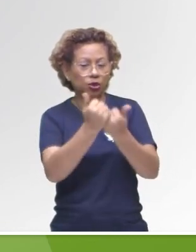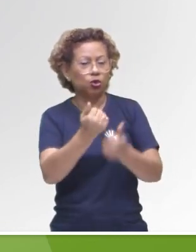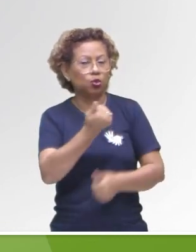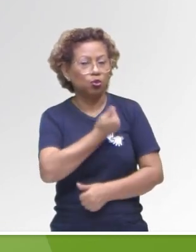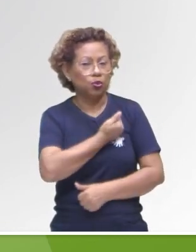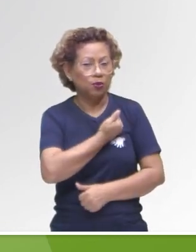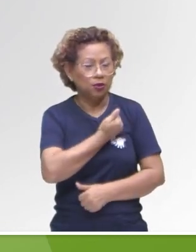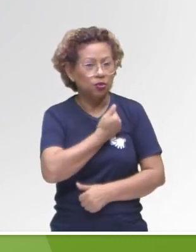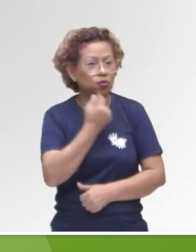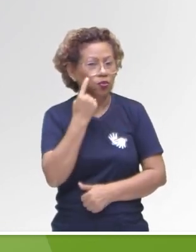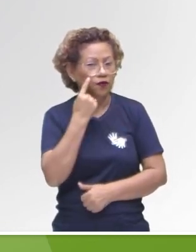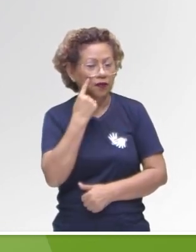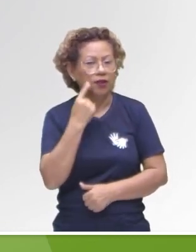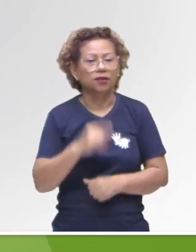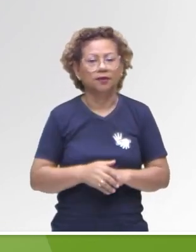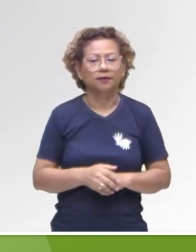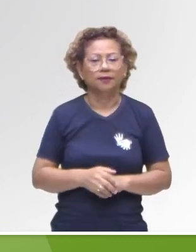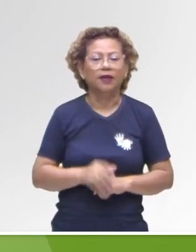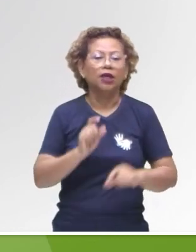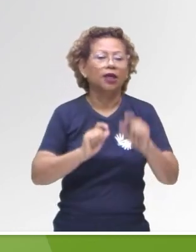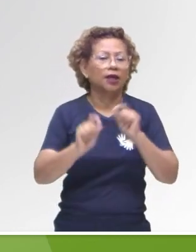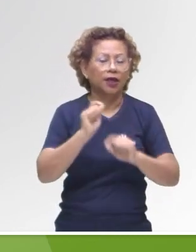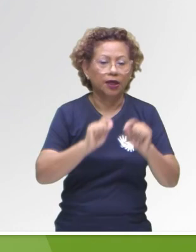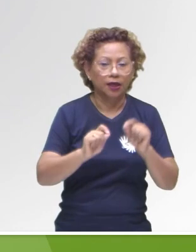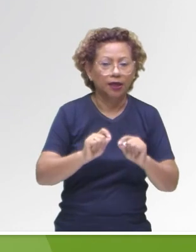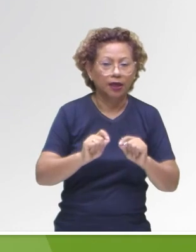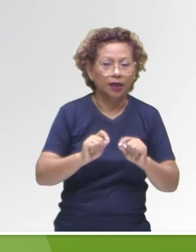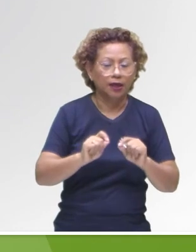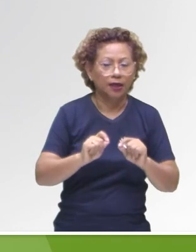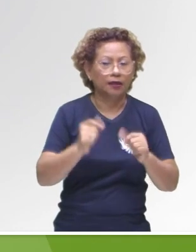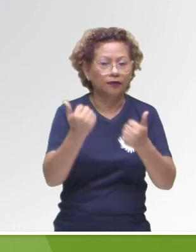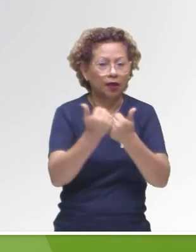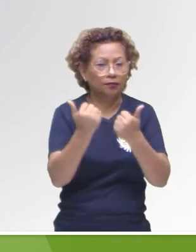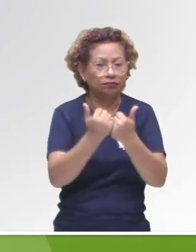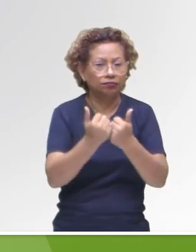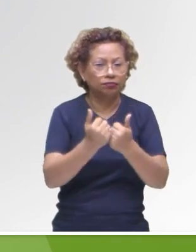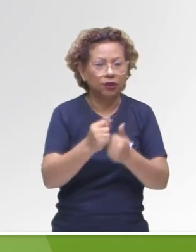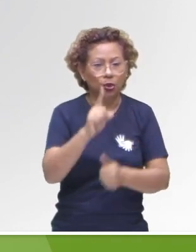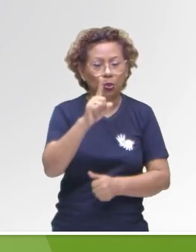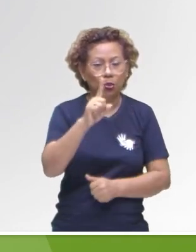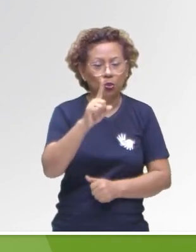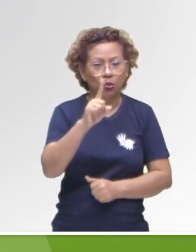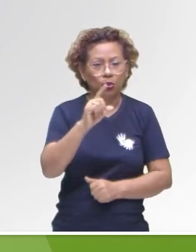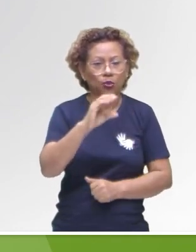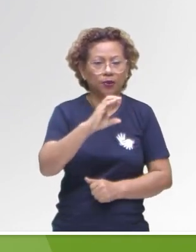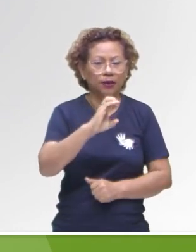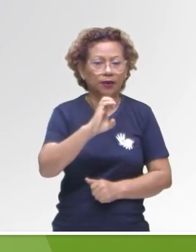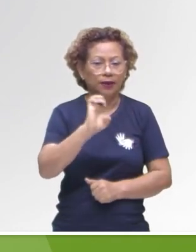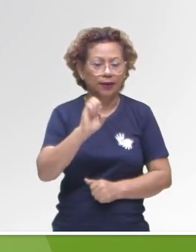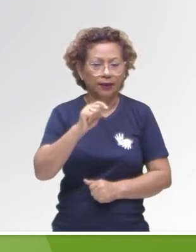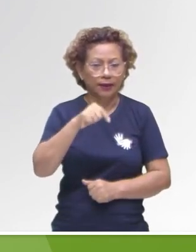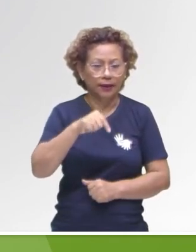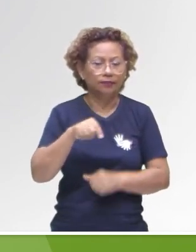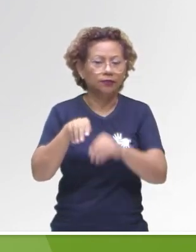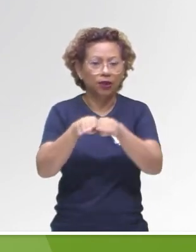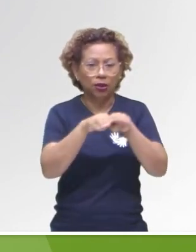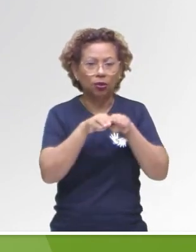dos capacitores. Então, fica assim, pessoal, olha, 1 sobre C aqui, preste bem